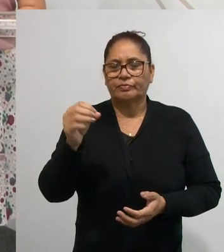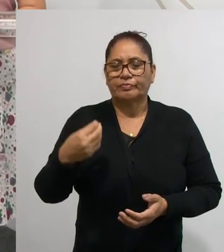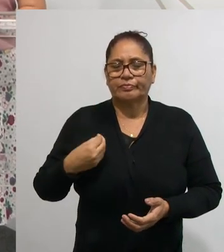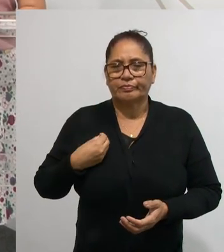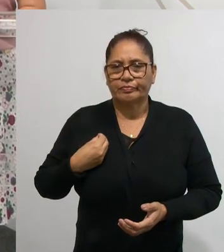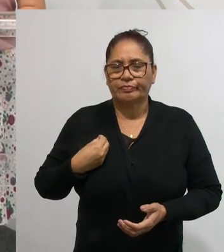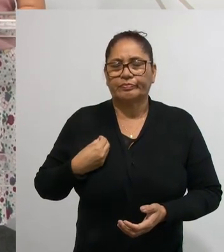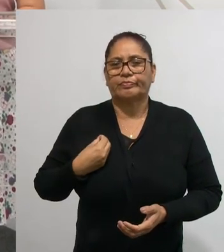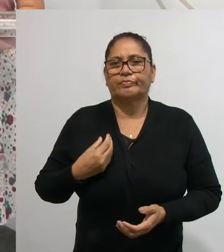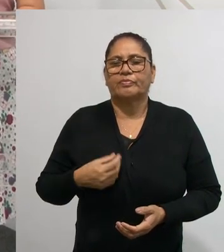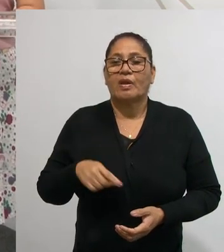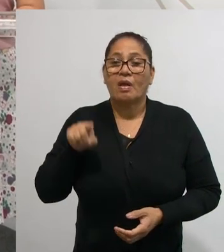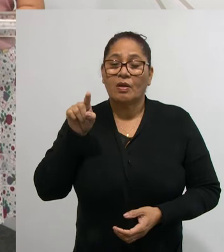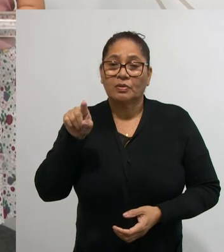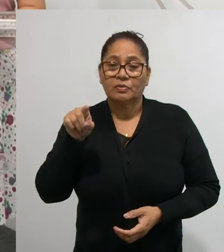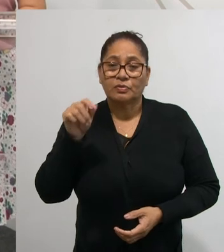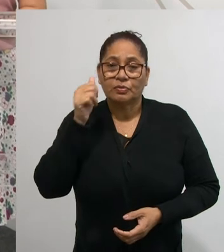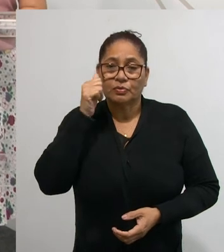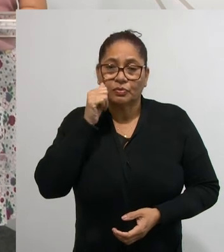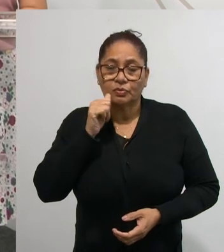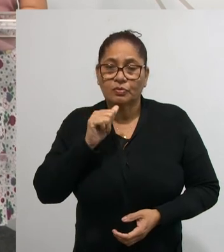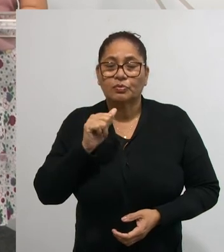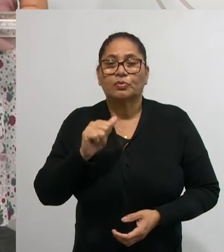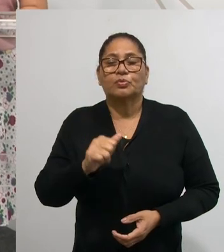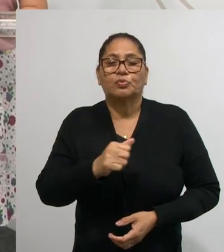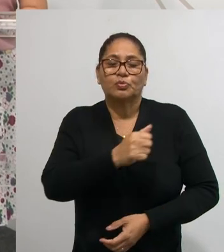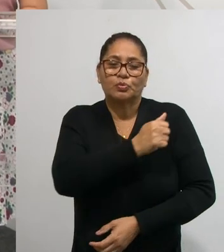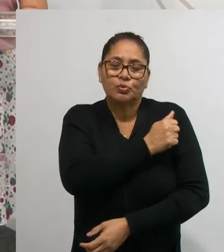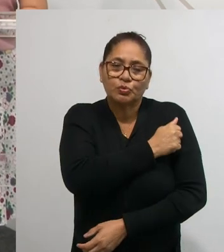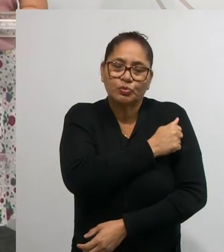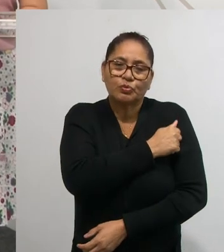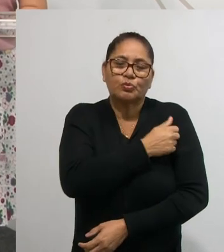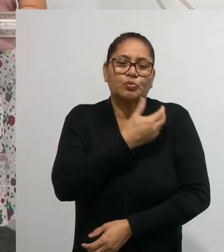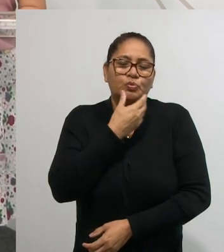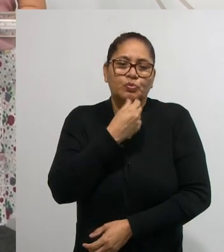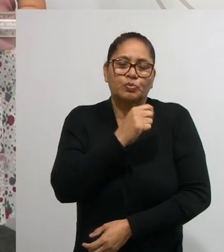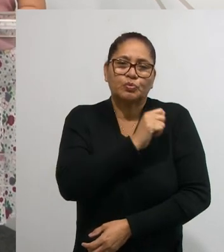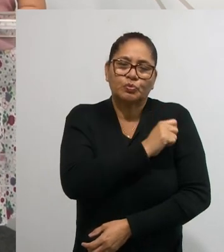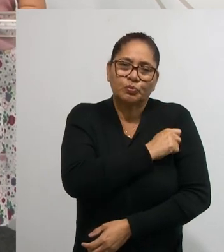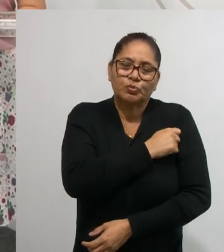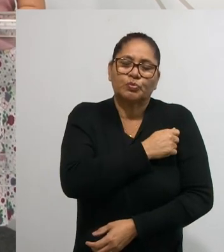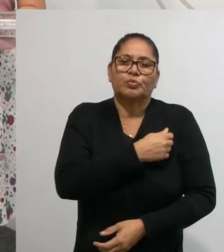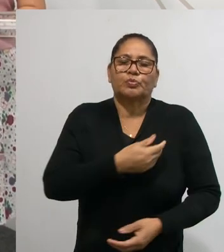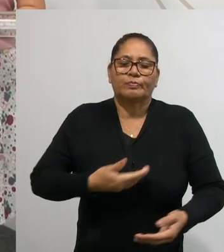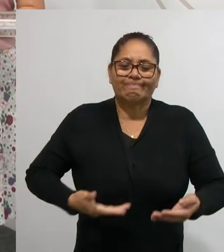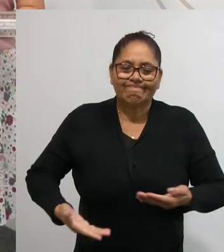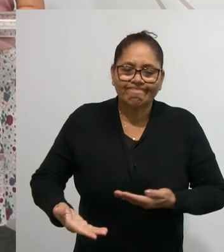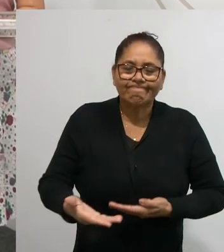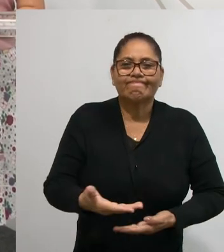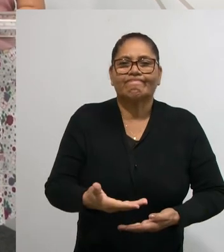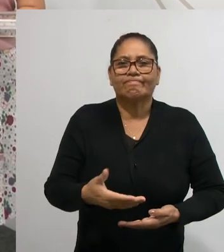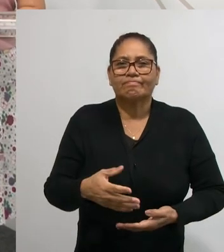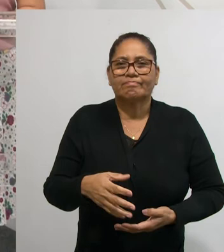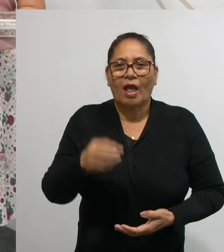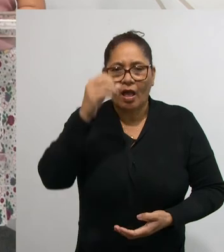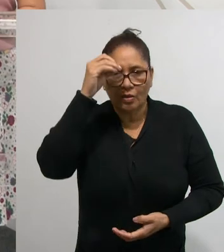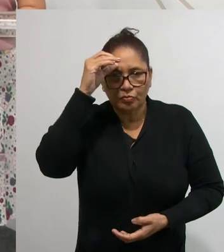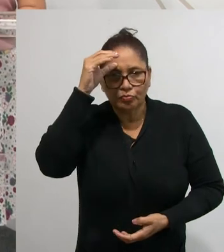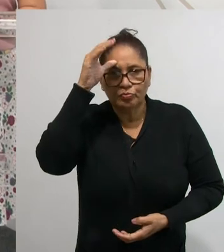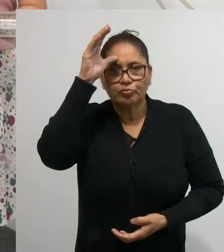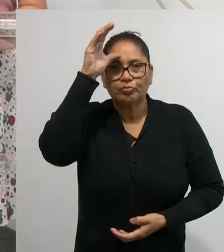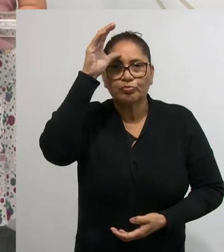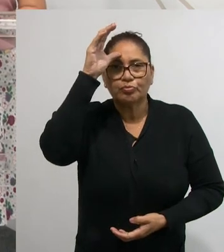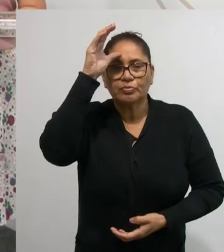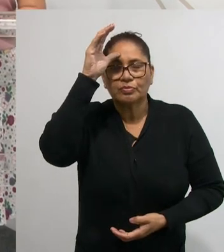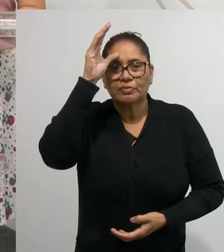importante que você aluno aluna participe contribua né nesse o processo de conhecimento de aquisição